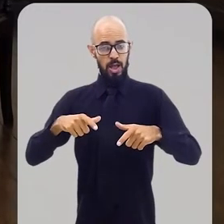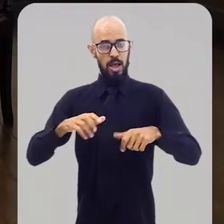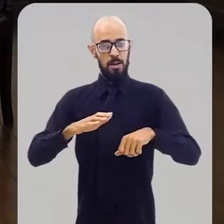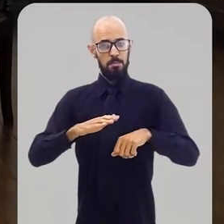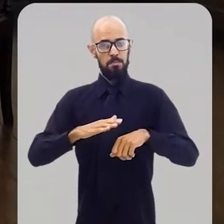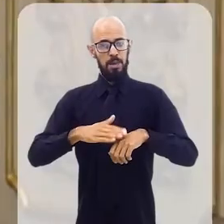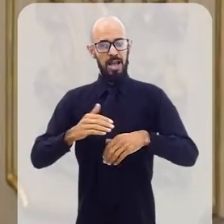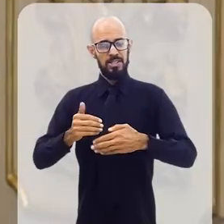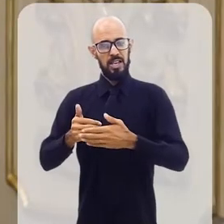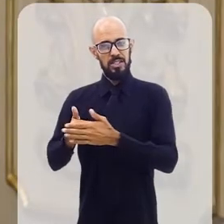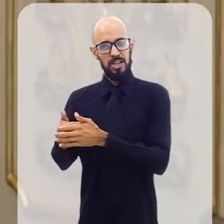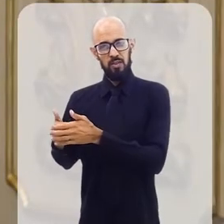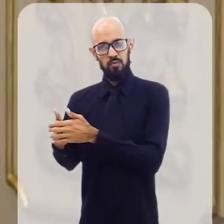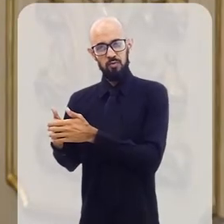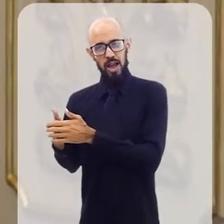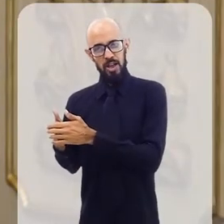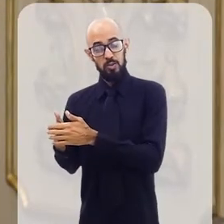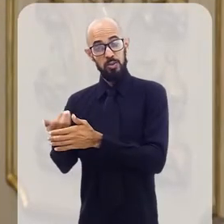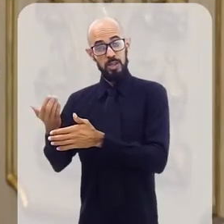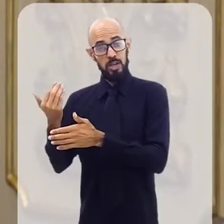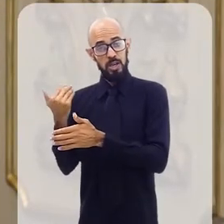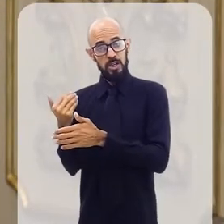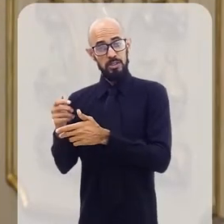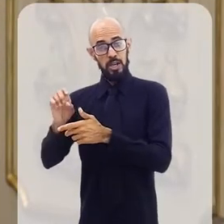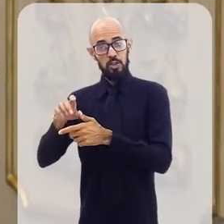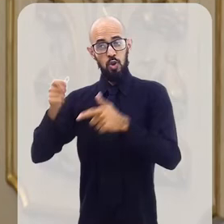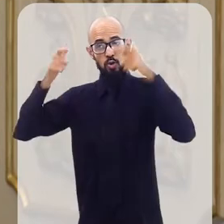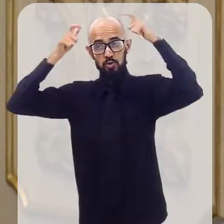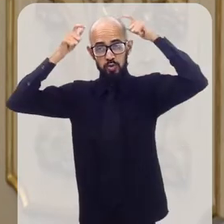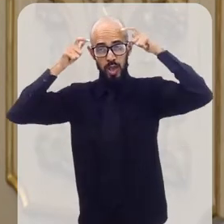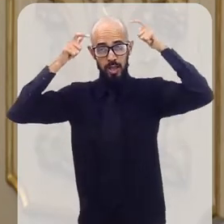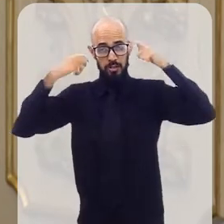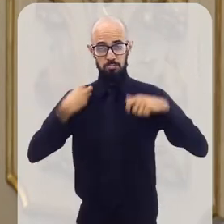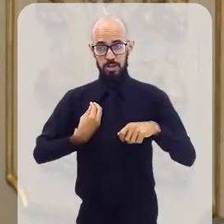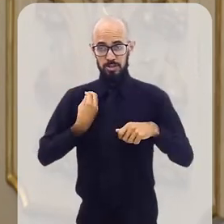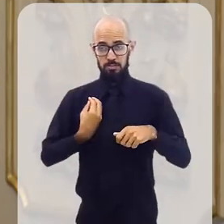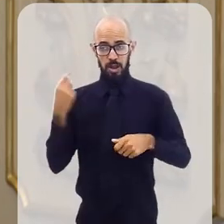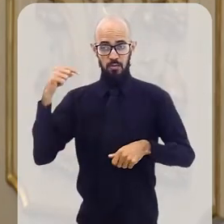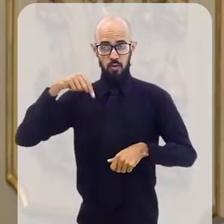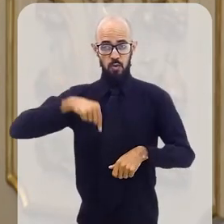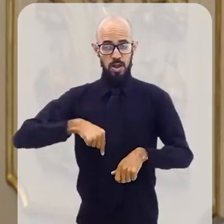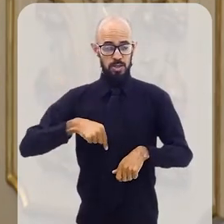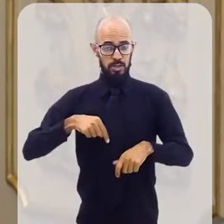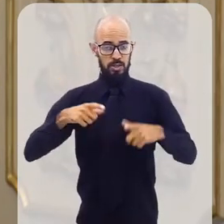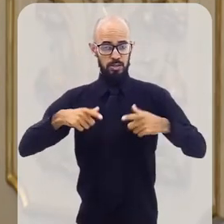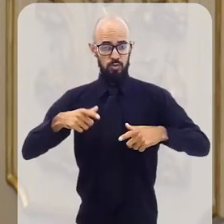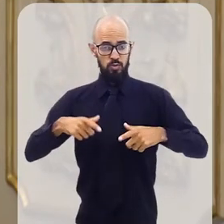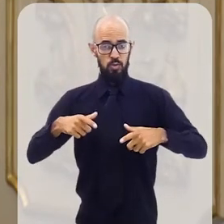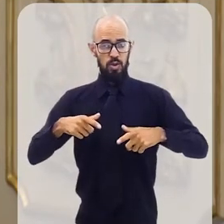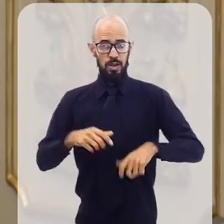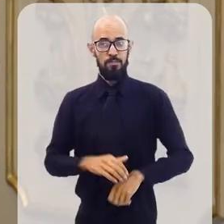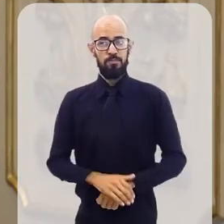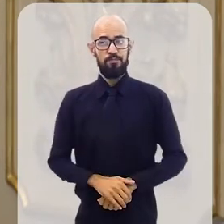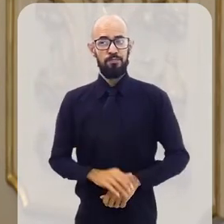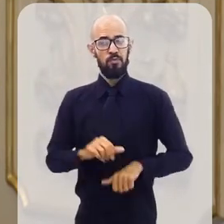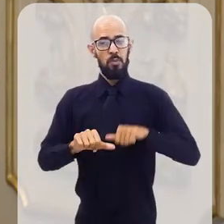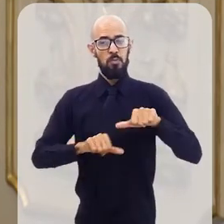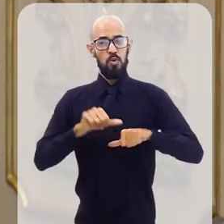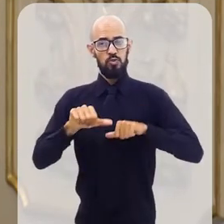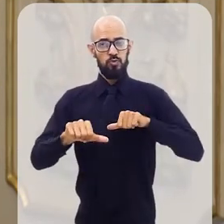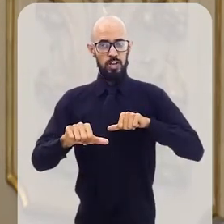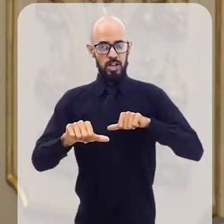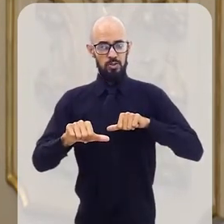da monarquia reservada apenas a Kurt participava aqui das celebrações neste espaço